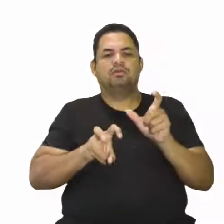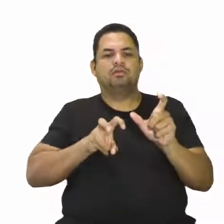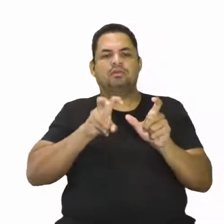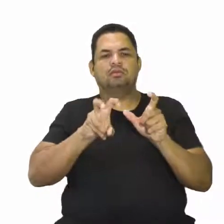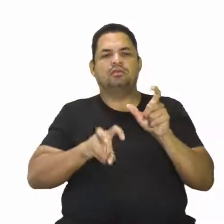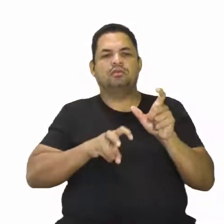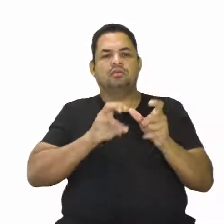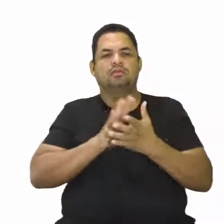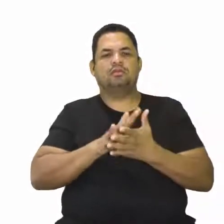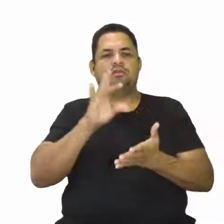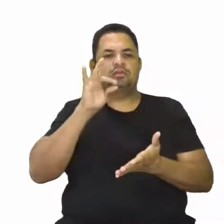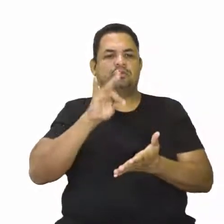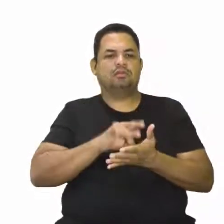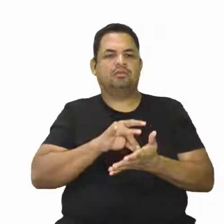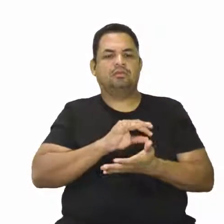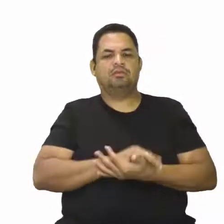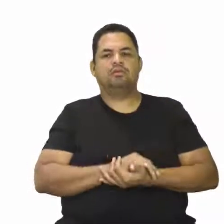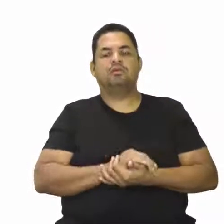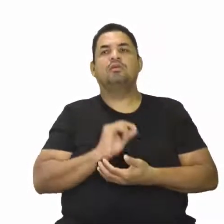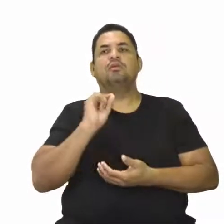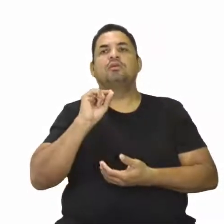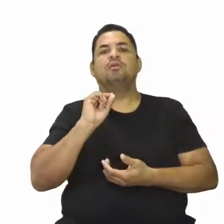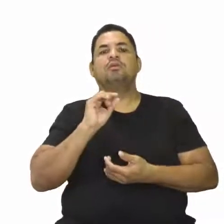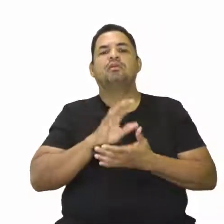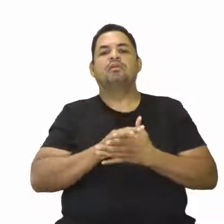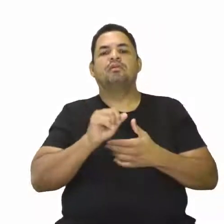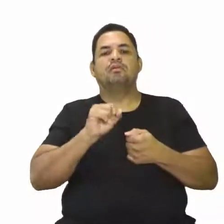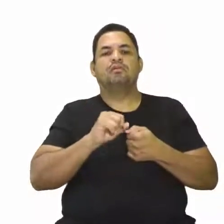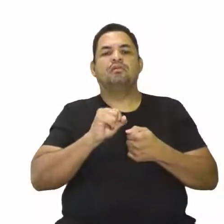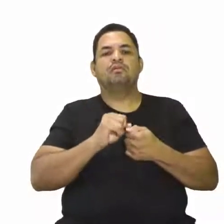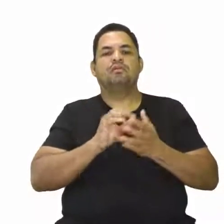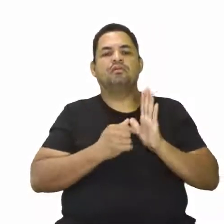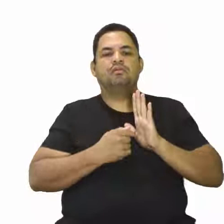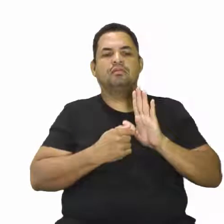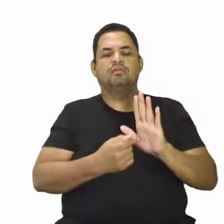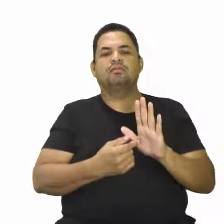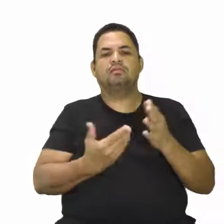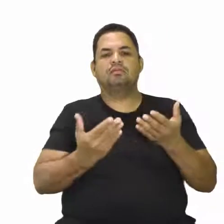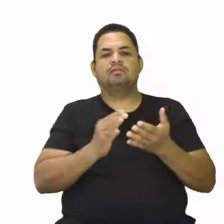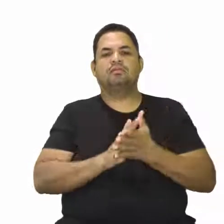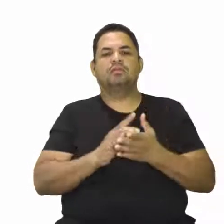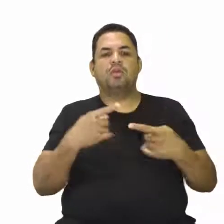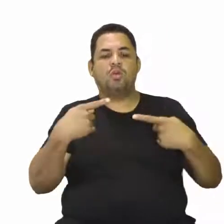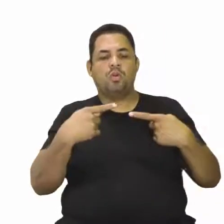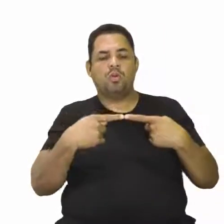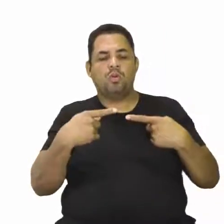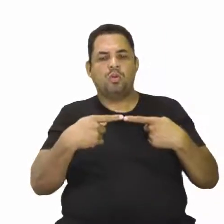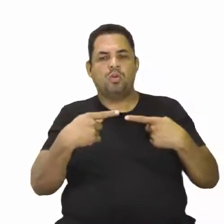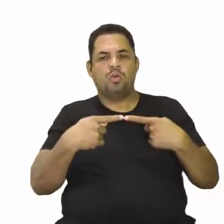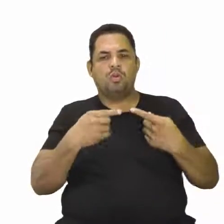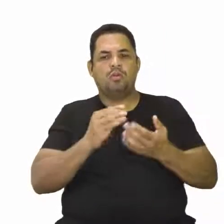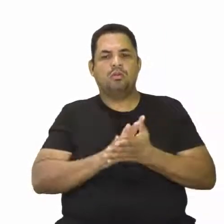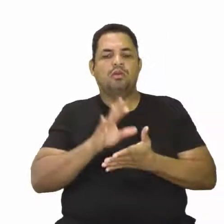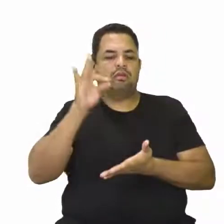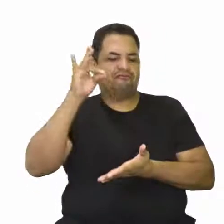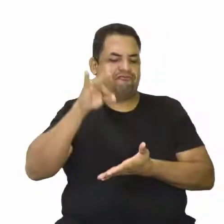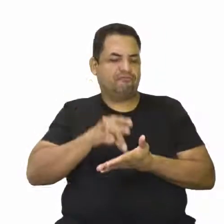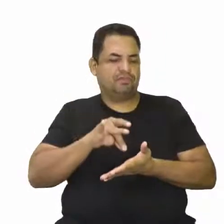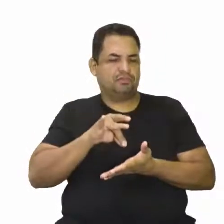de afirmação. O que ele faz? Ele expressa uma concordância ou